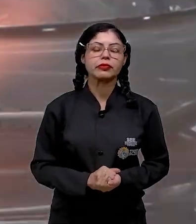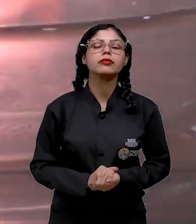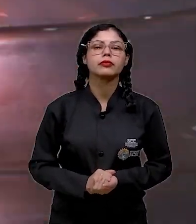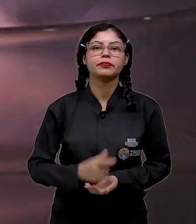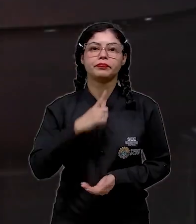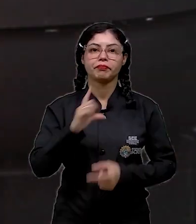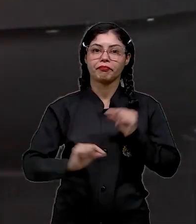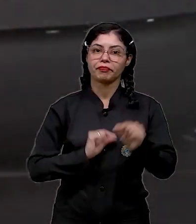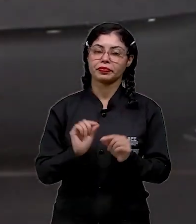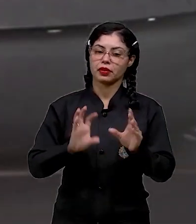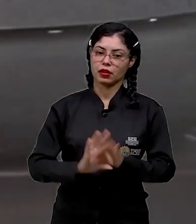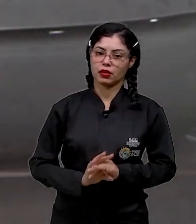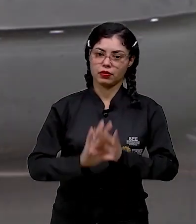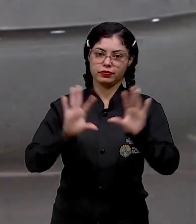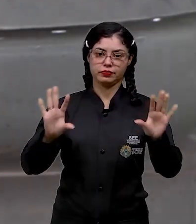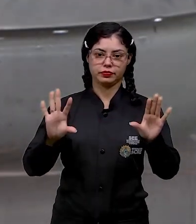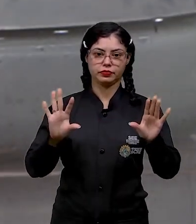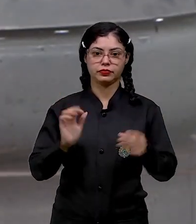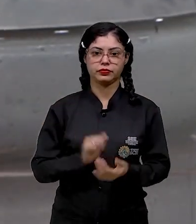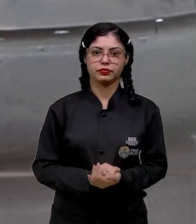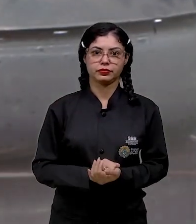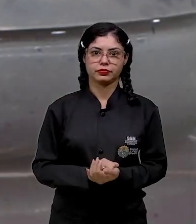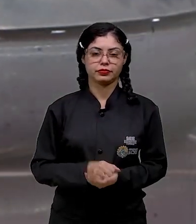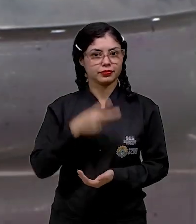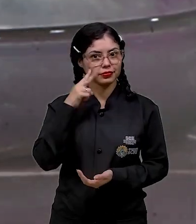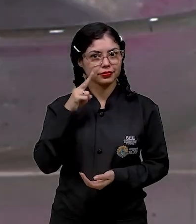o quê? A liberação. Viram?